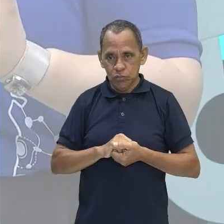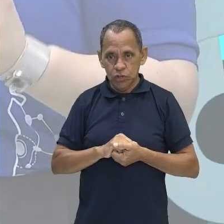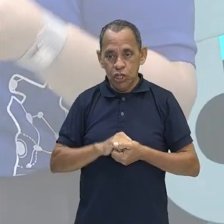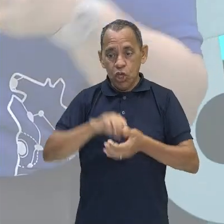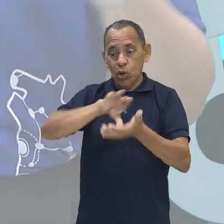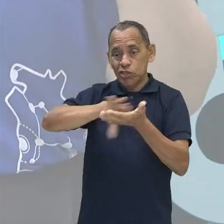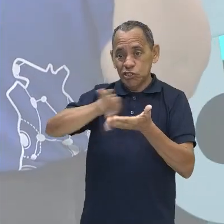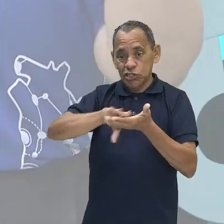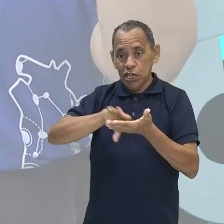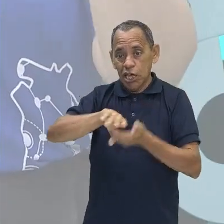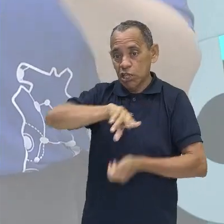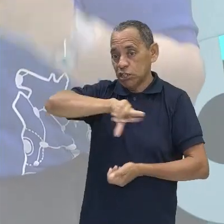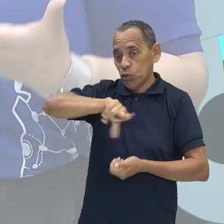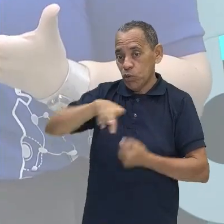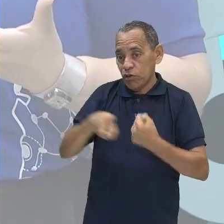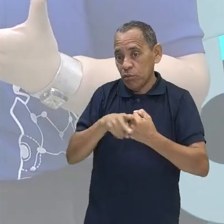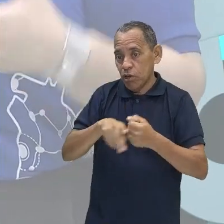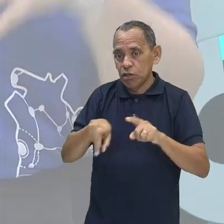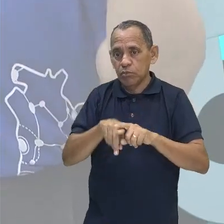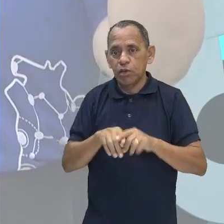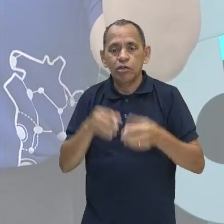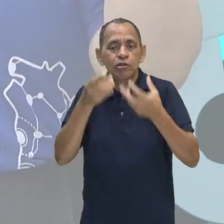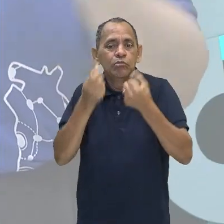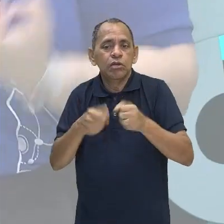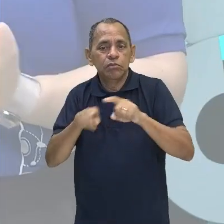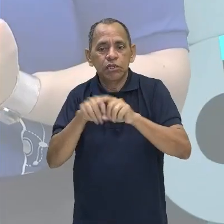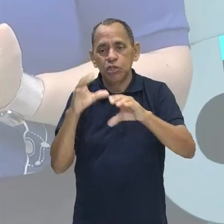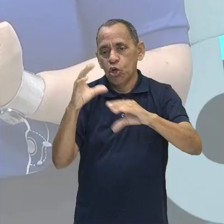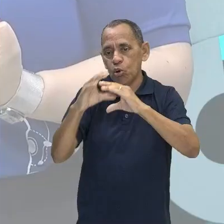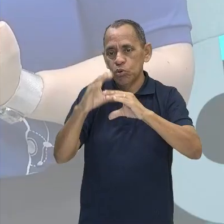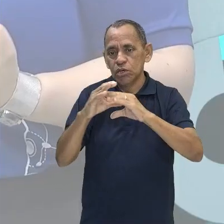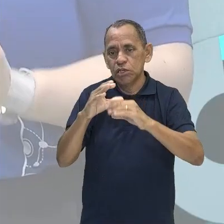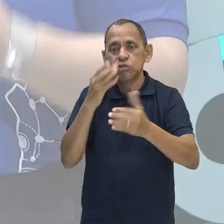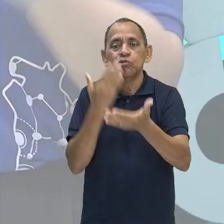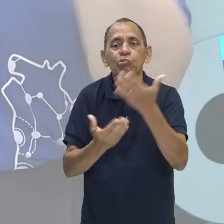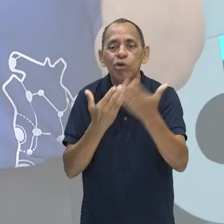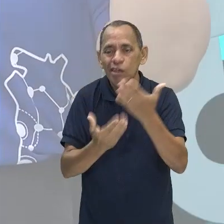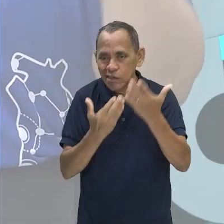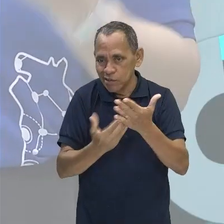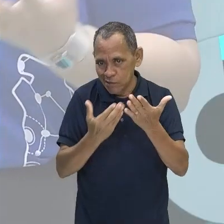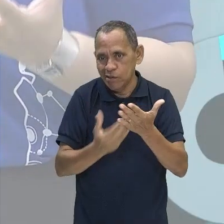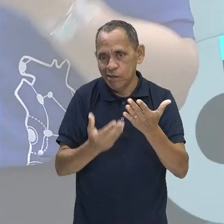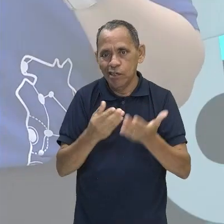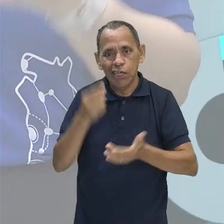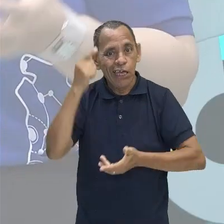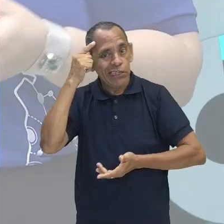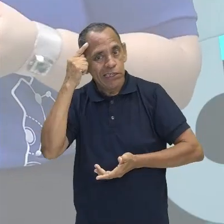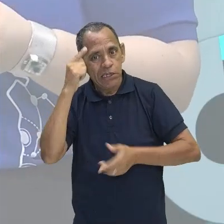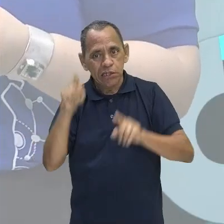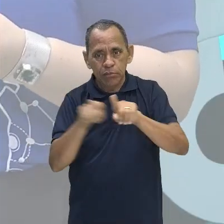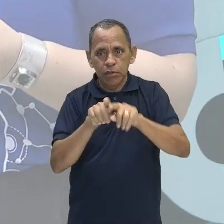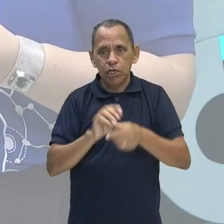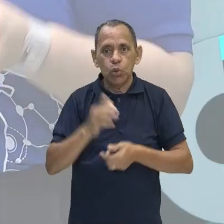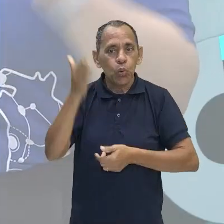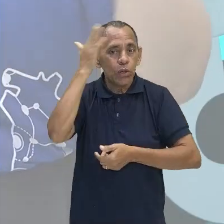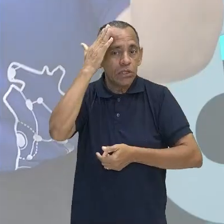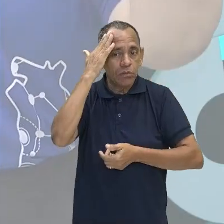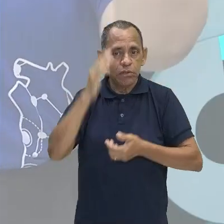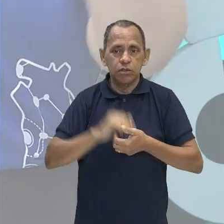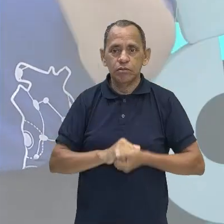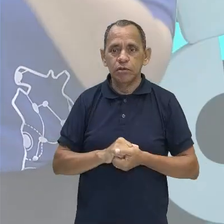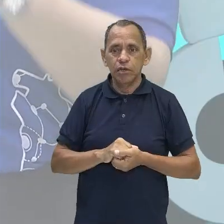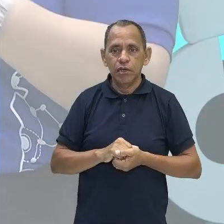processo comunicativo, o peso daquela comunicação, também vai se perder bastante. Então vejam aí que numa linguagem